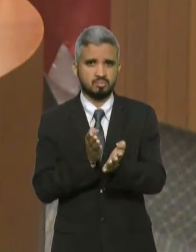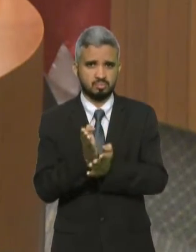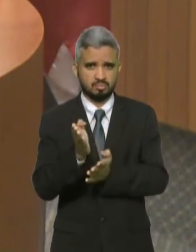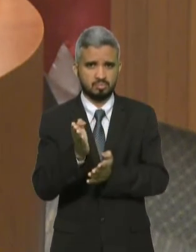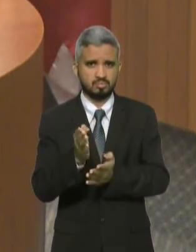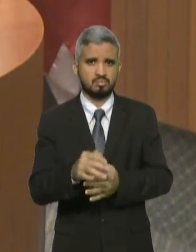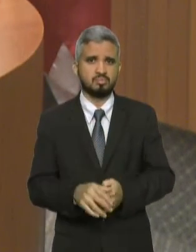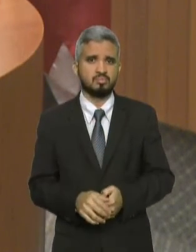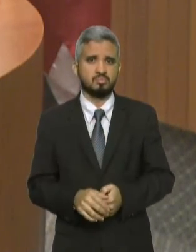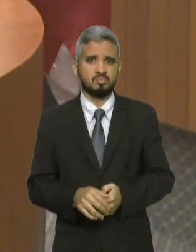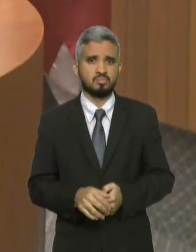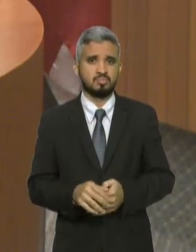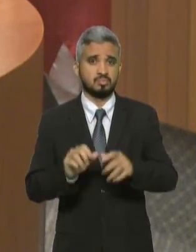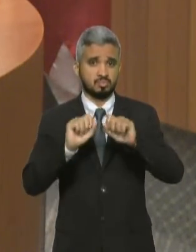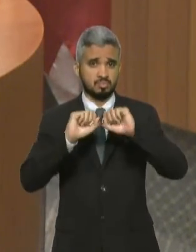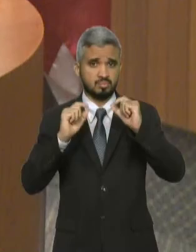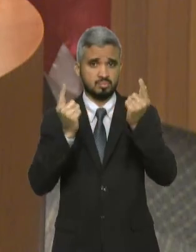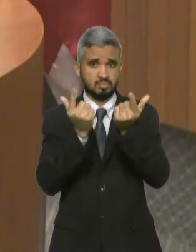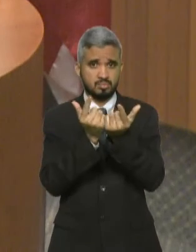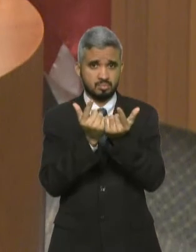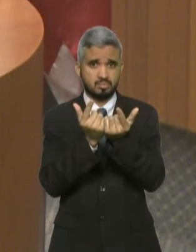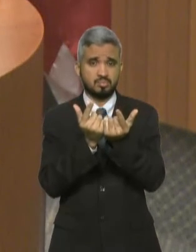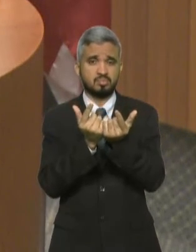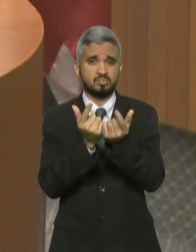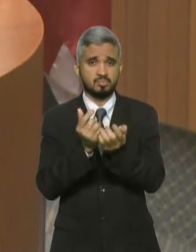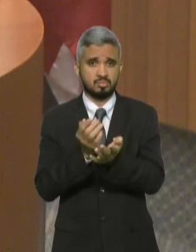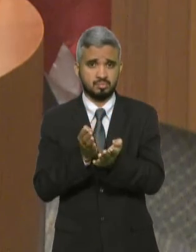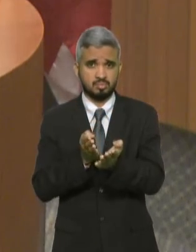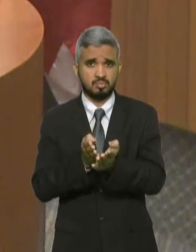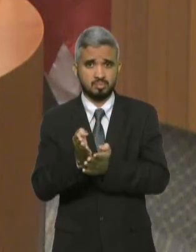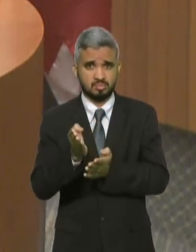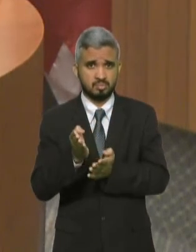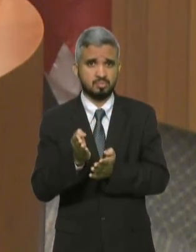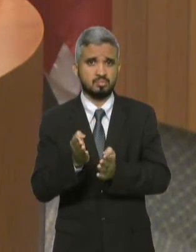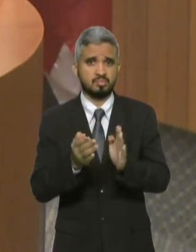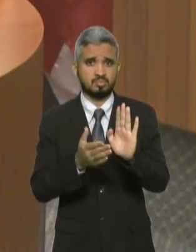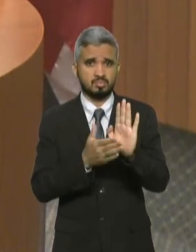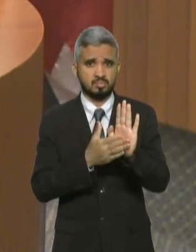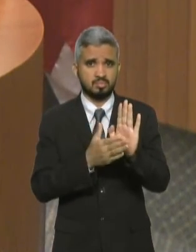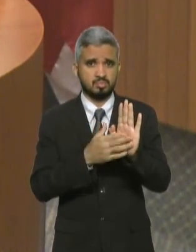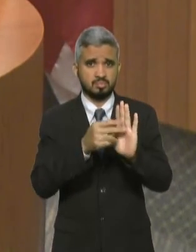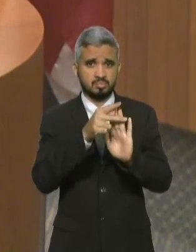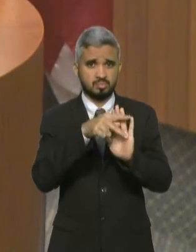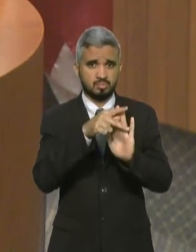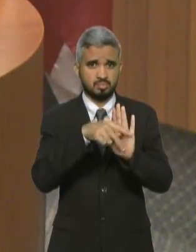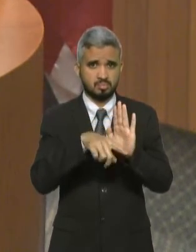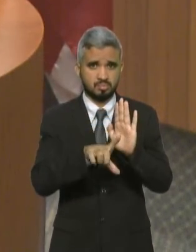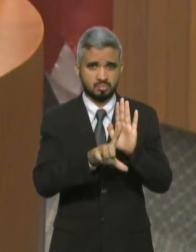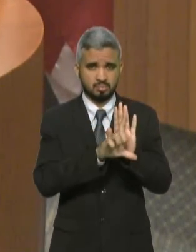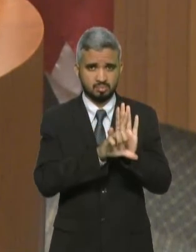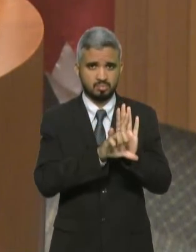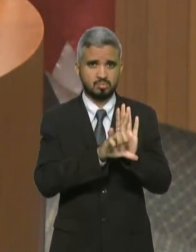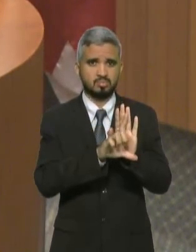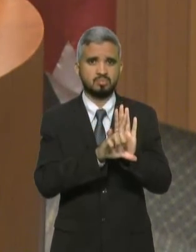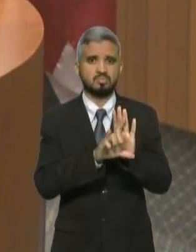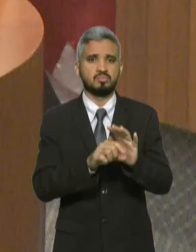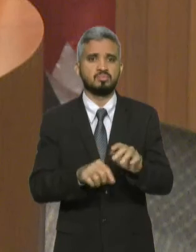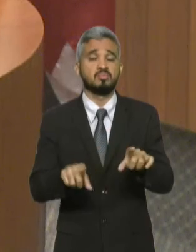quando a casa deliberar, que será chegada a hora de abrir as